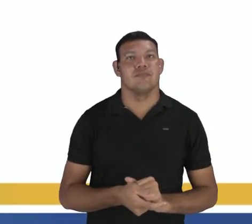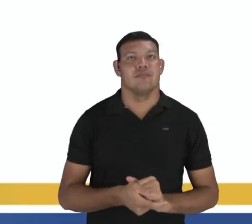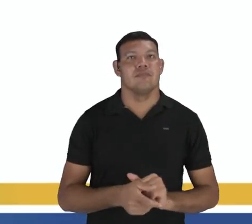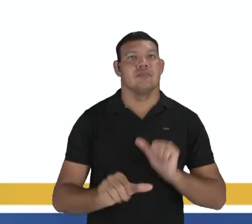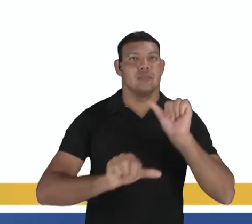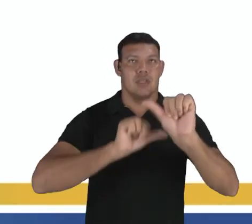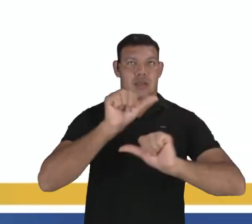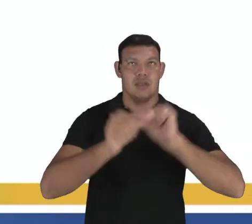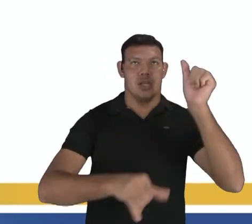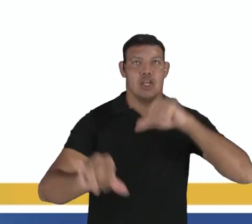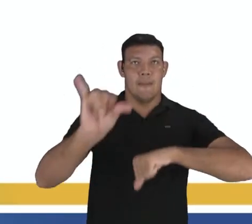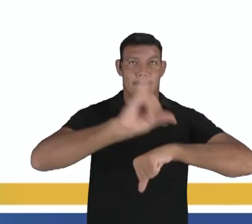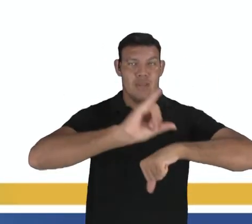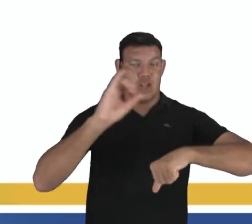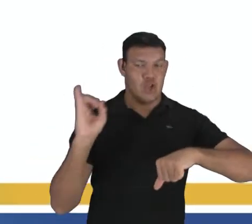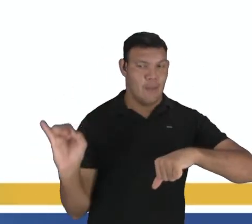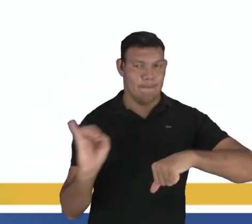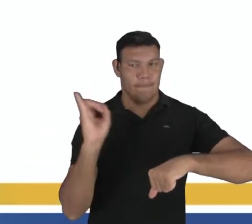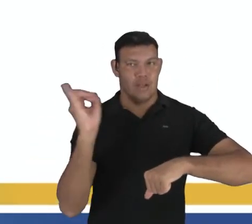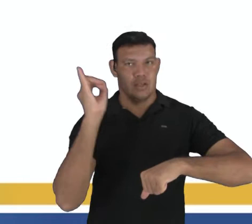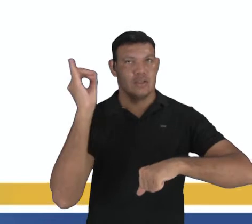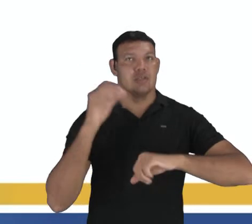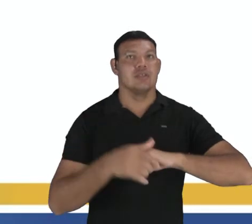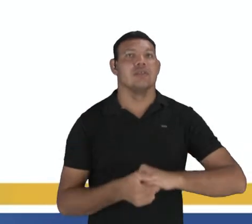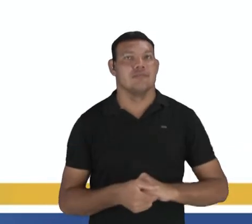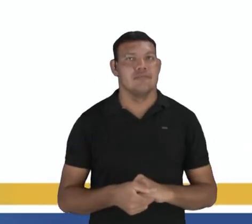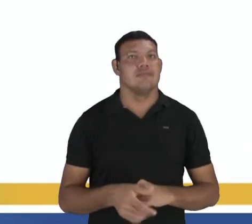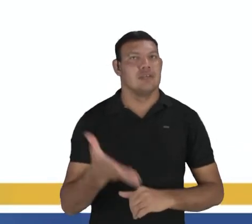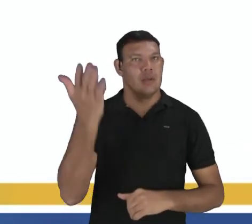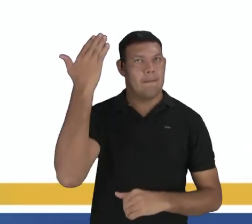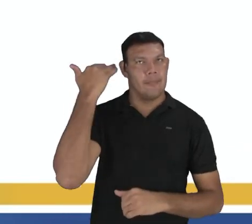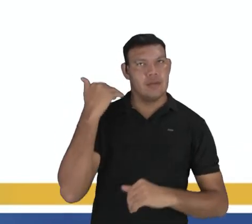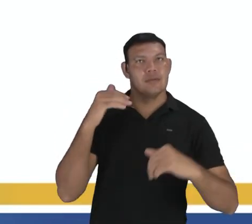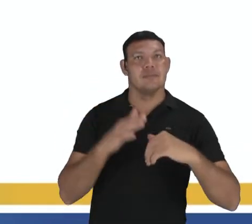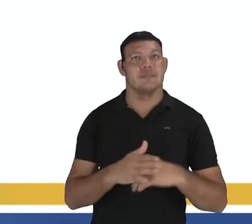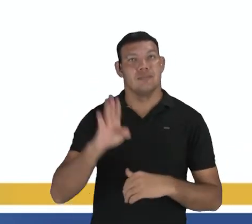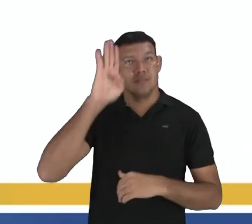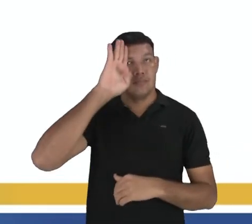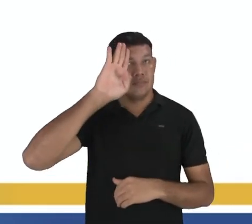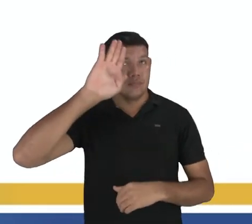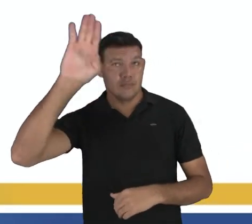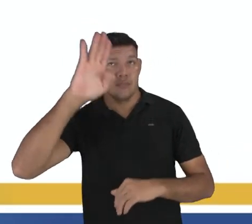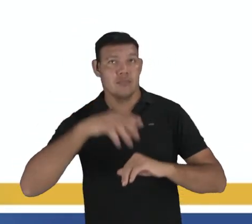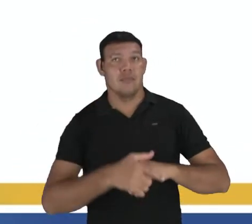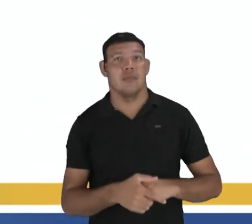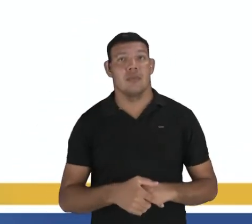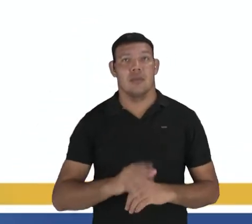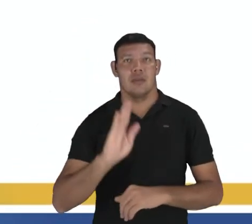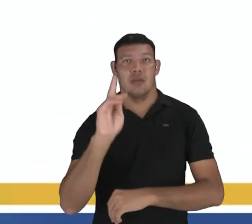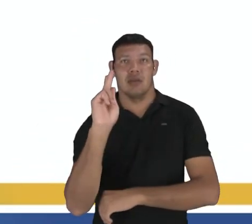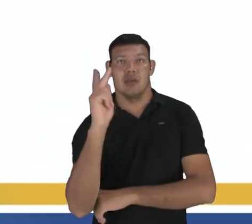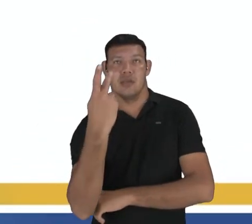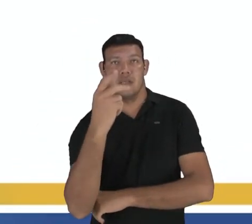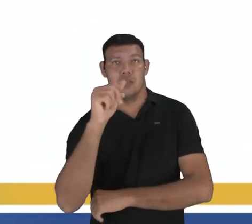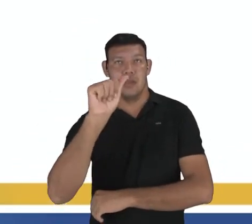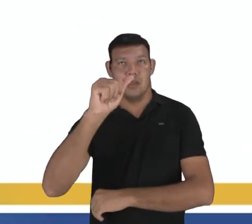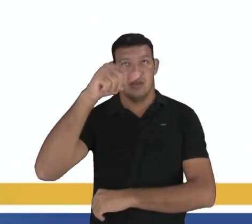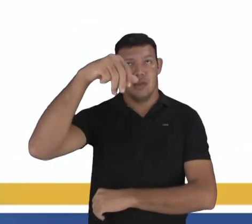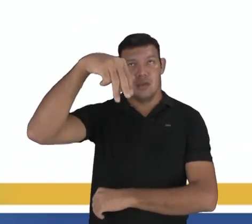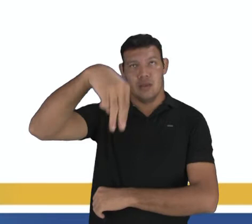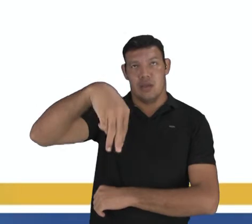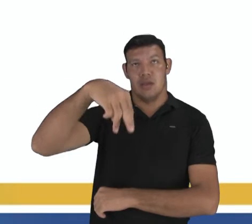grandes capitais da antiguidade. E aí, acerca desse império, é muito interessante a gente falar sobre o rei Hammurabi,